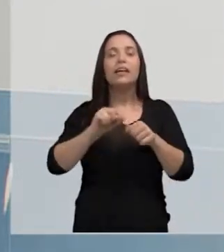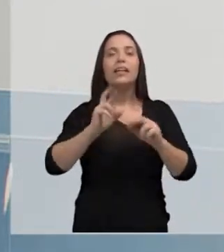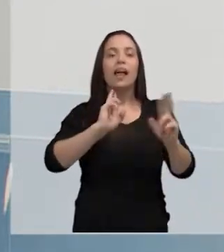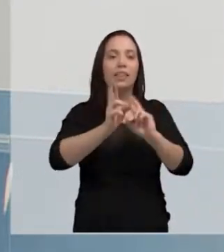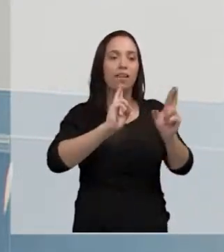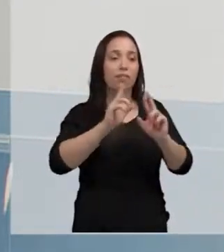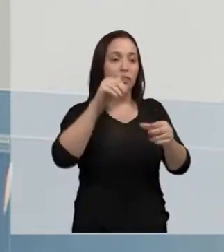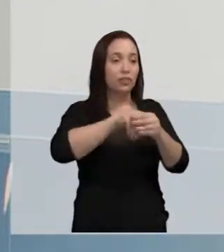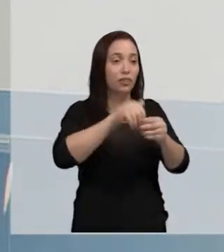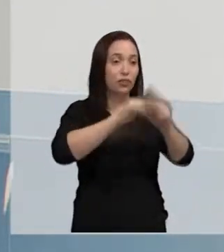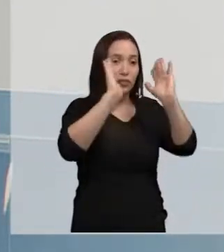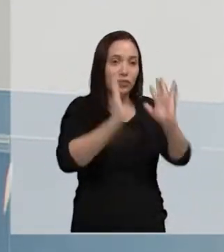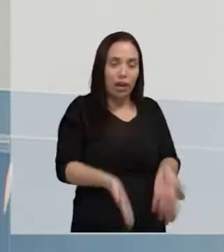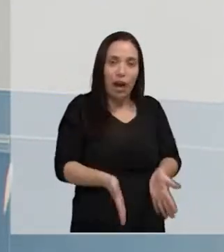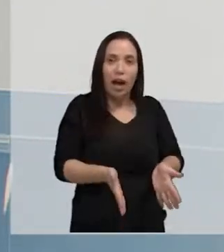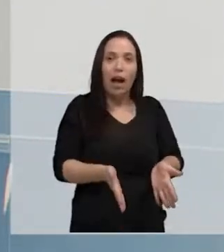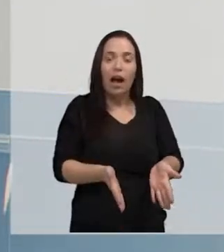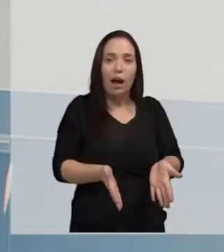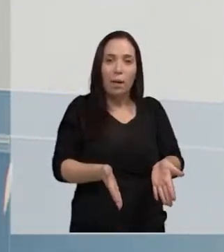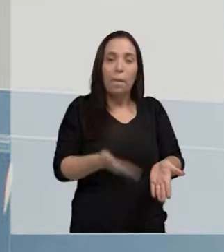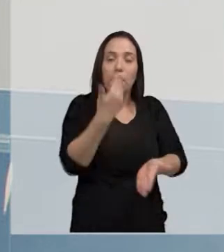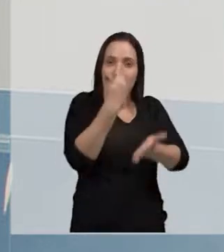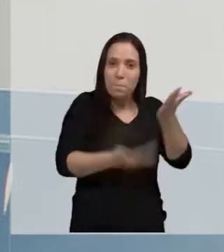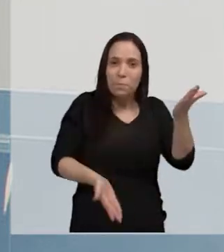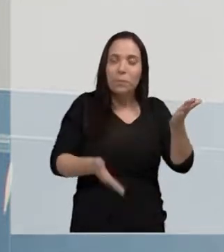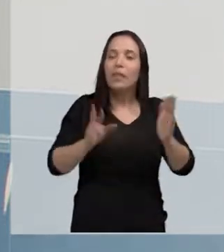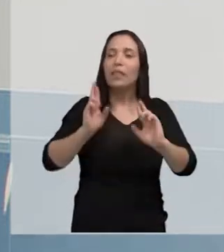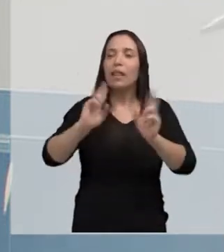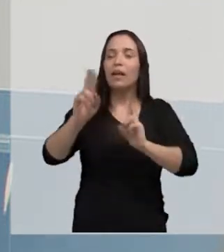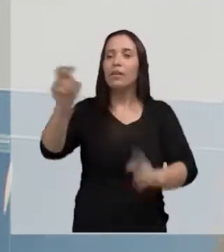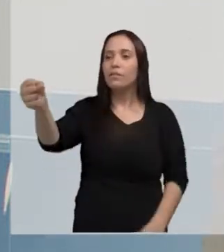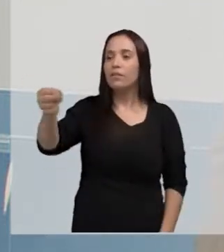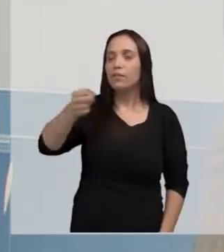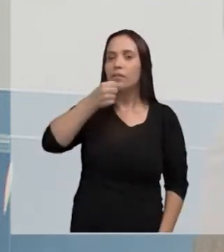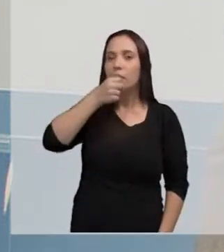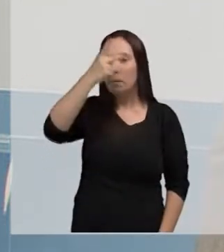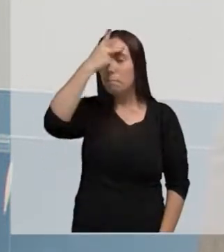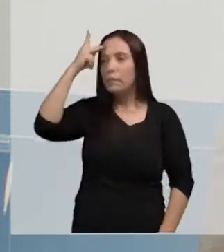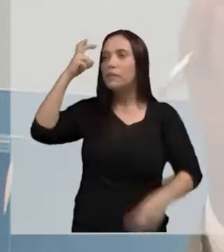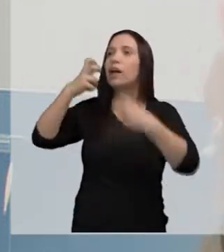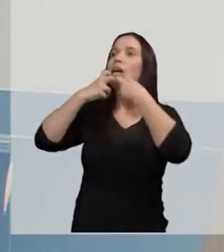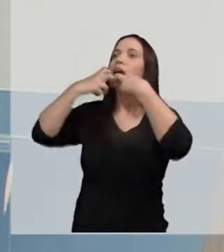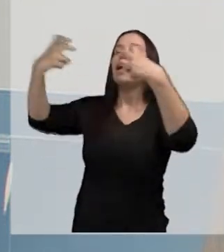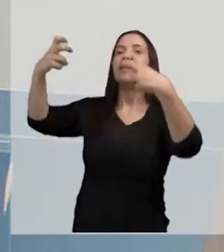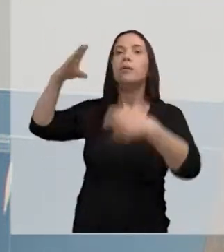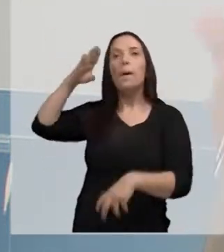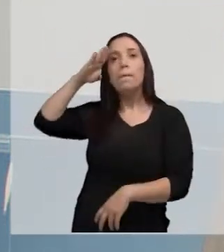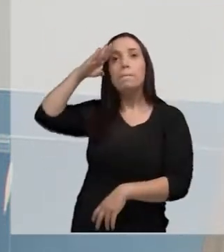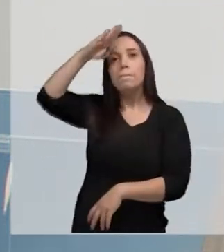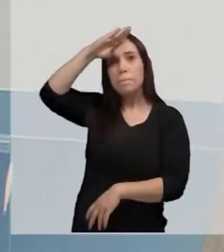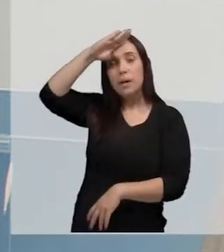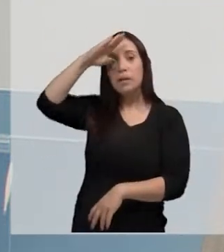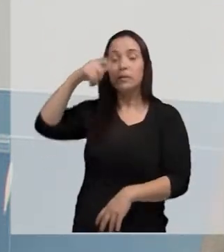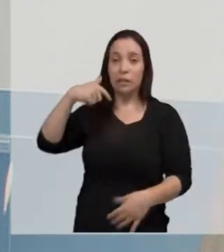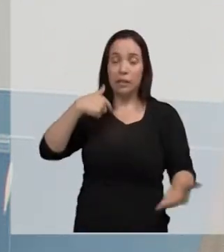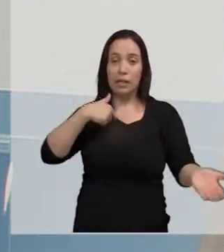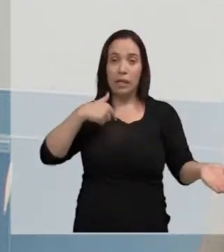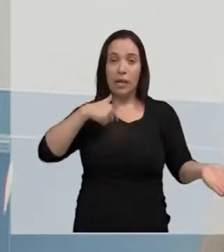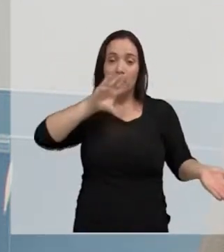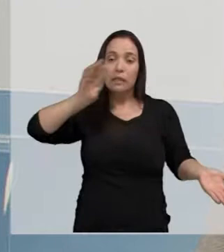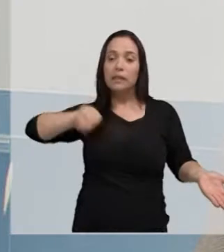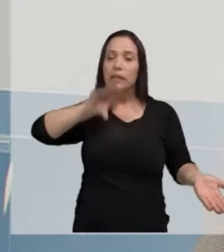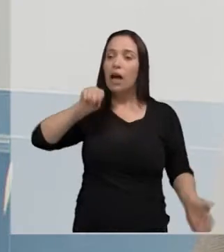dando a entrevista, né, Luiz? Após a eleição, né? Após a eleição. E aí o cabo gritou, Bolsonaro, ele usou uma frase nossa aqui, do